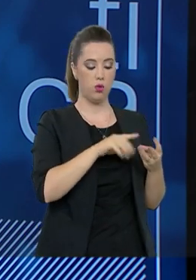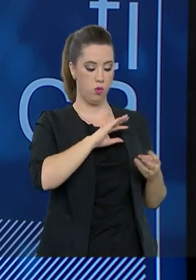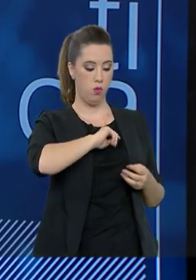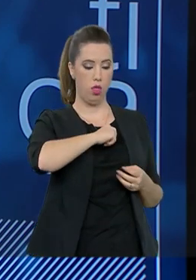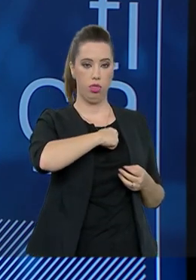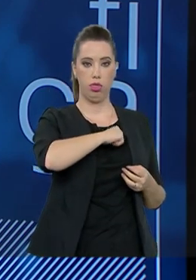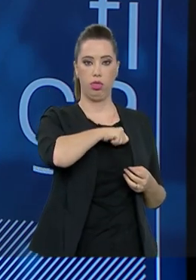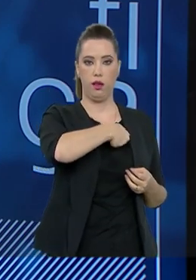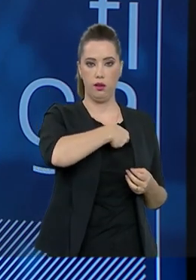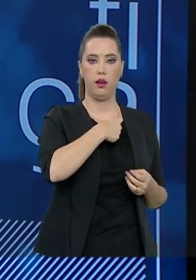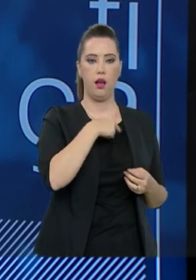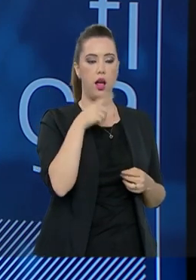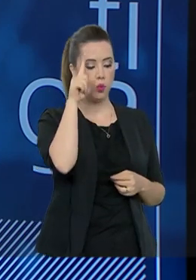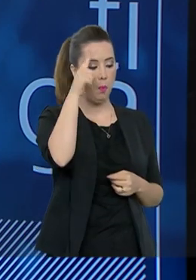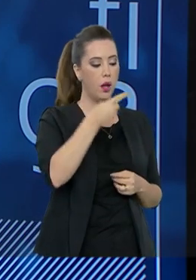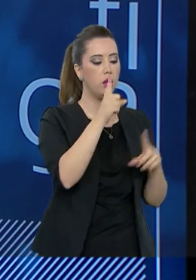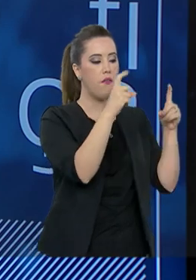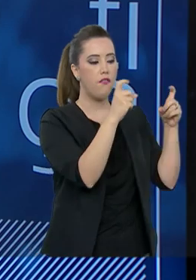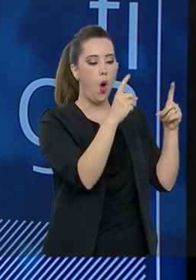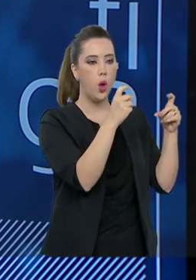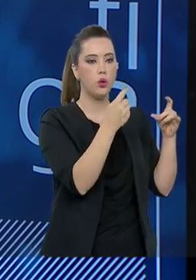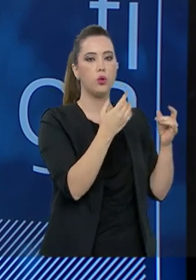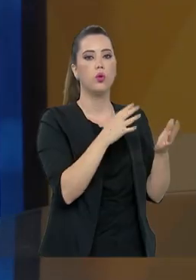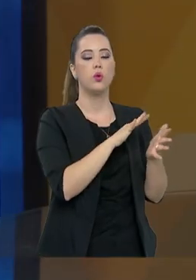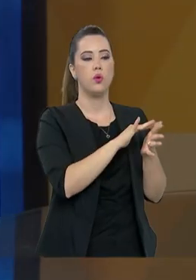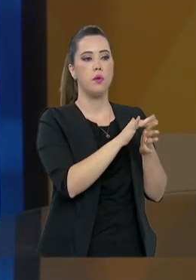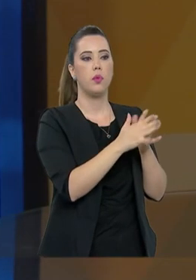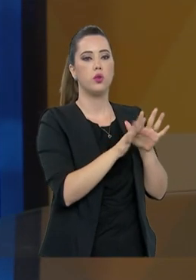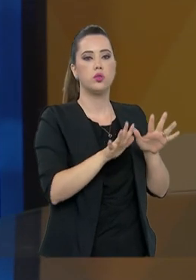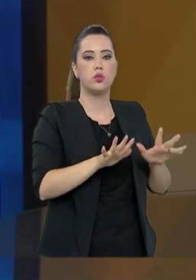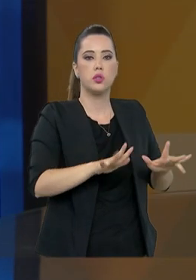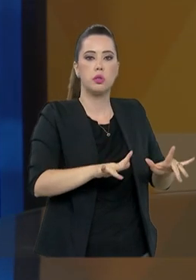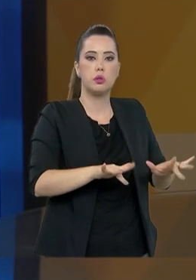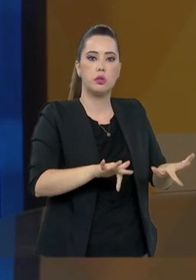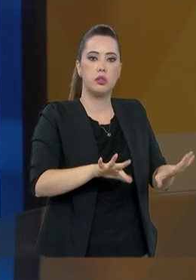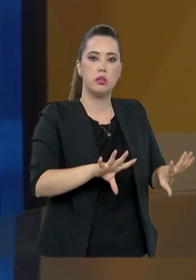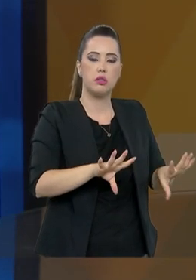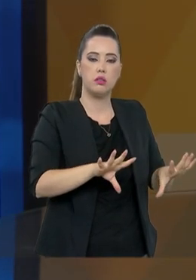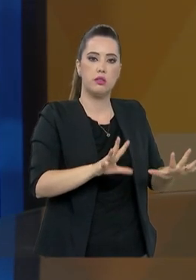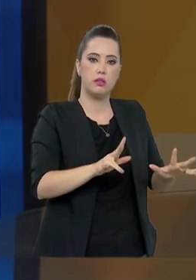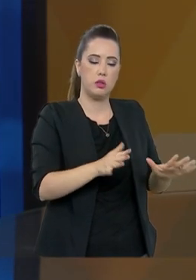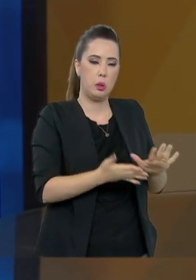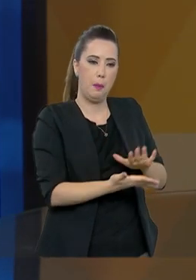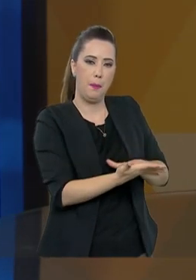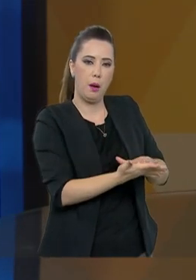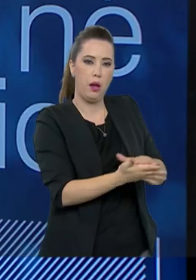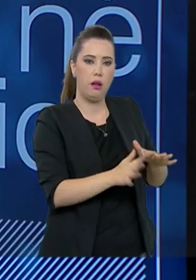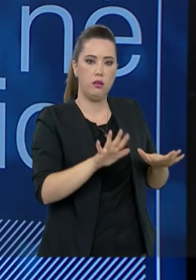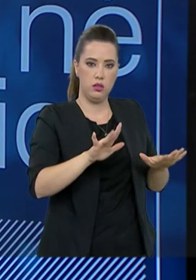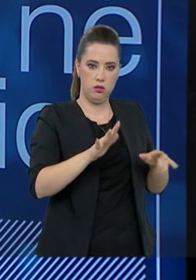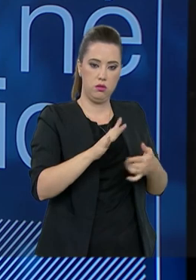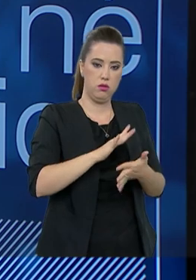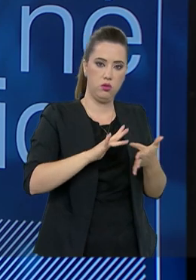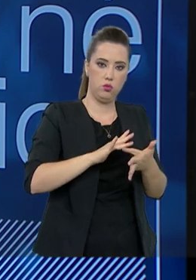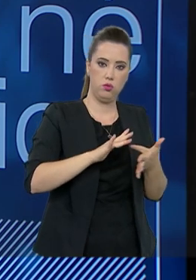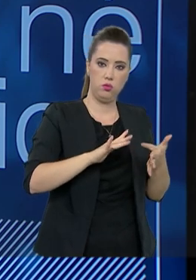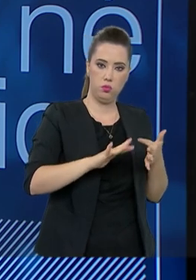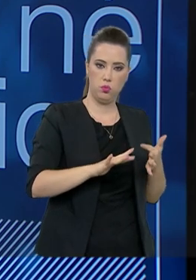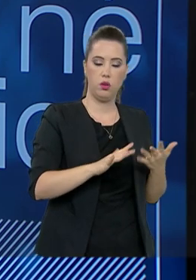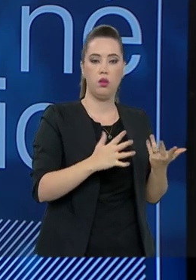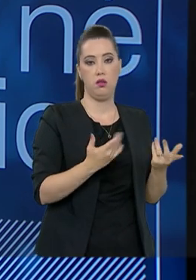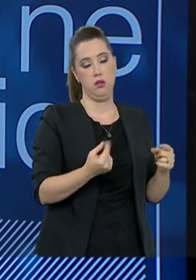determina que se tire uma fotografia e se colete a impressão digital daquela pessoa. Desde 2012, essa lei permite